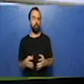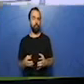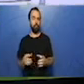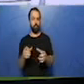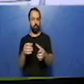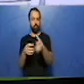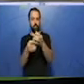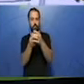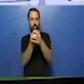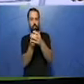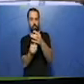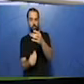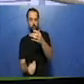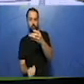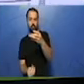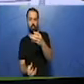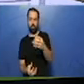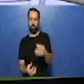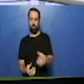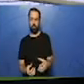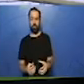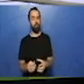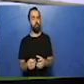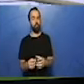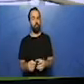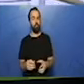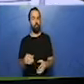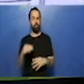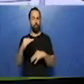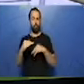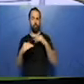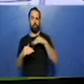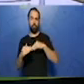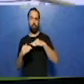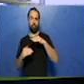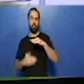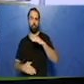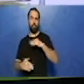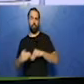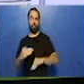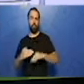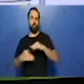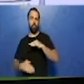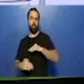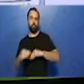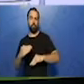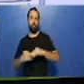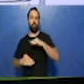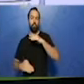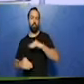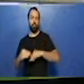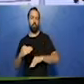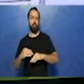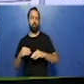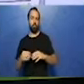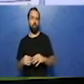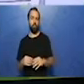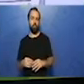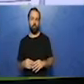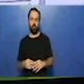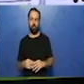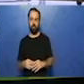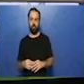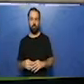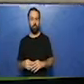Nesse processo, essa água ela vai passar por várias camadas, né? A camada de carvão, de areia e de cascalho. Elas